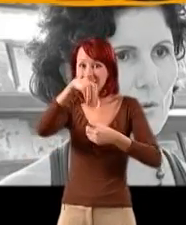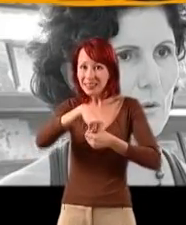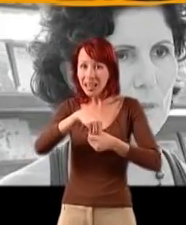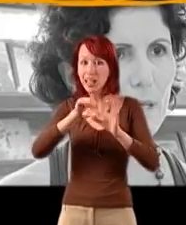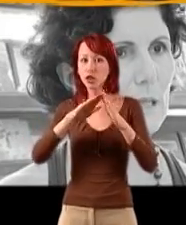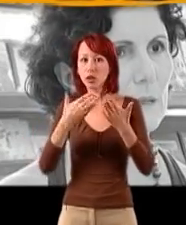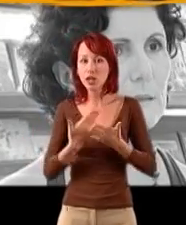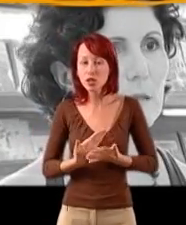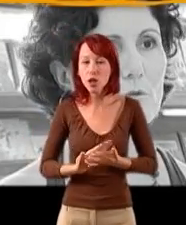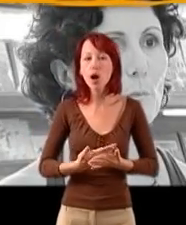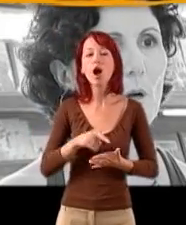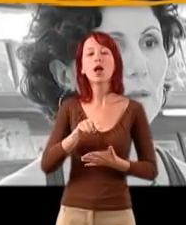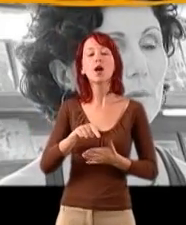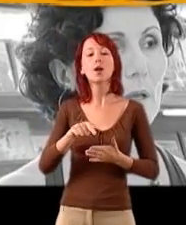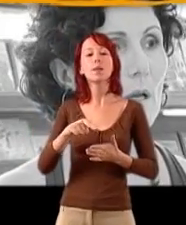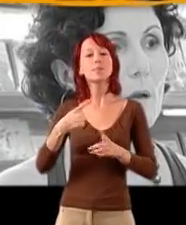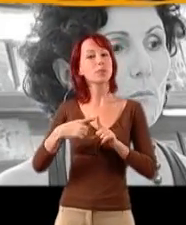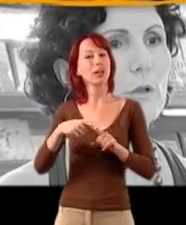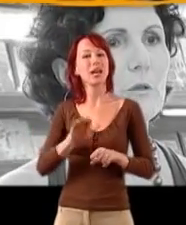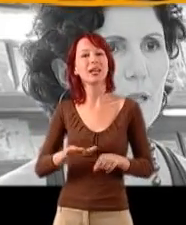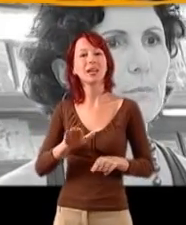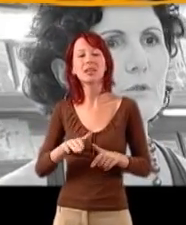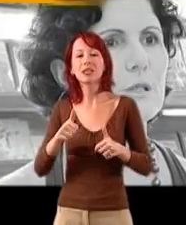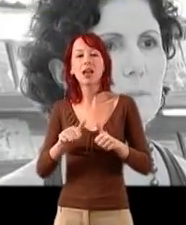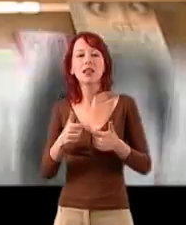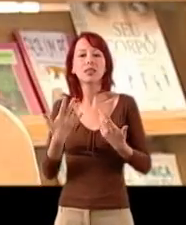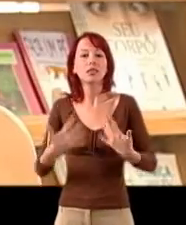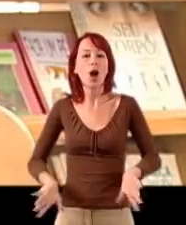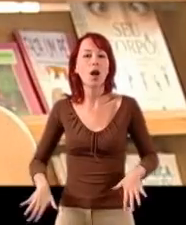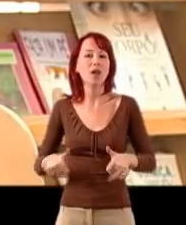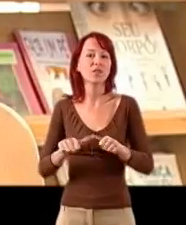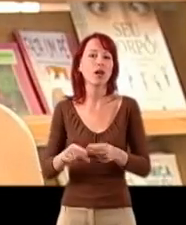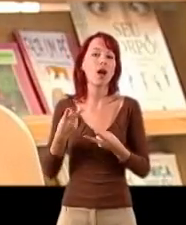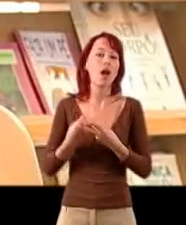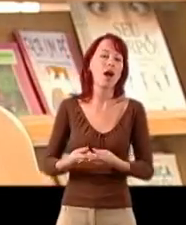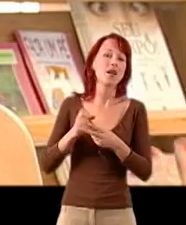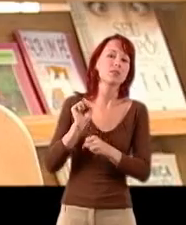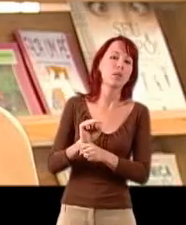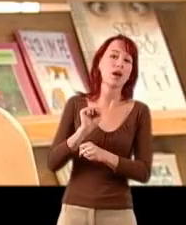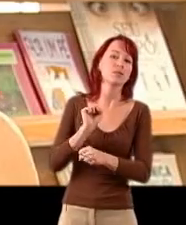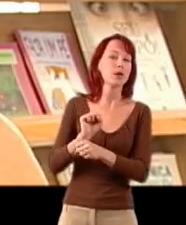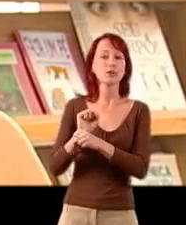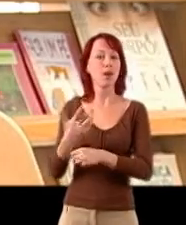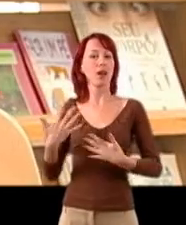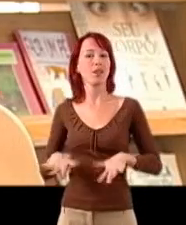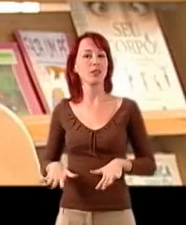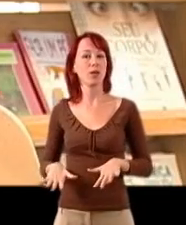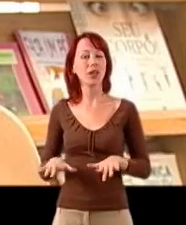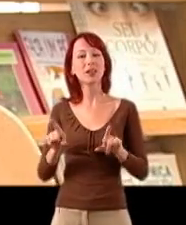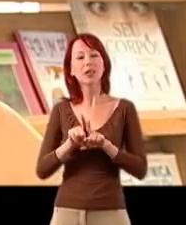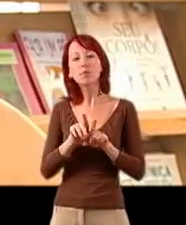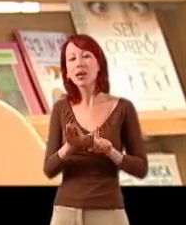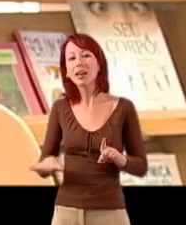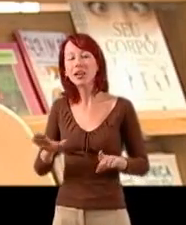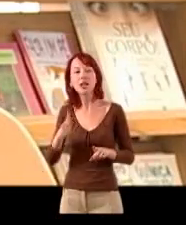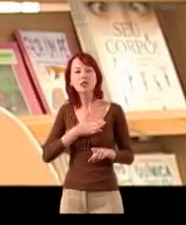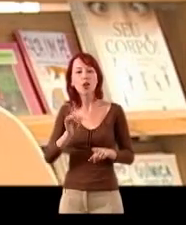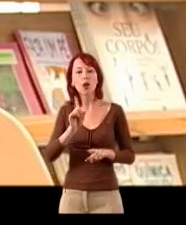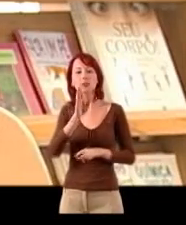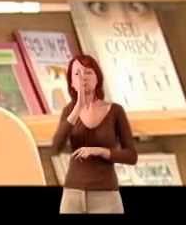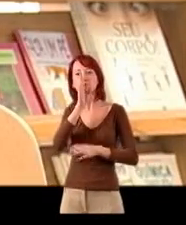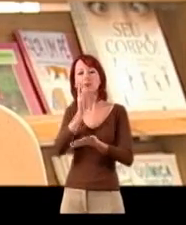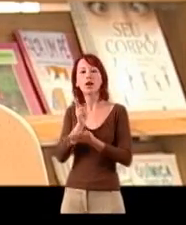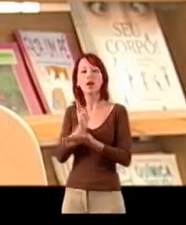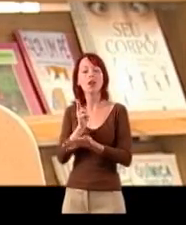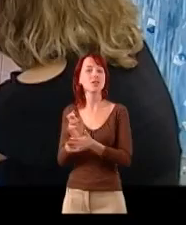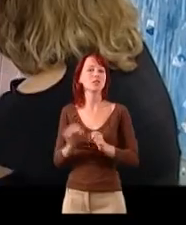dentro da escola, que a criança não suporta muito tempo de espera, não só de espera, mas de ficar parada numa